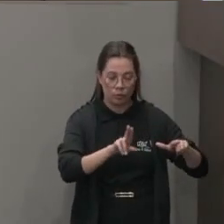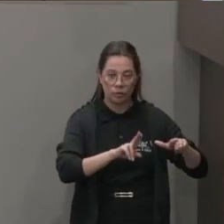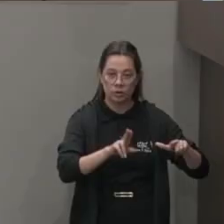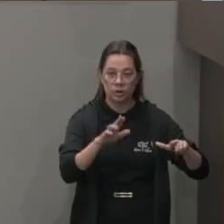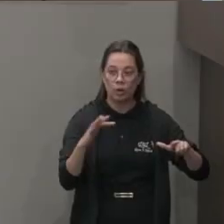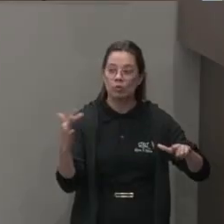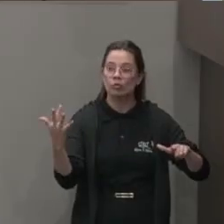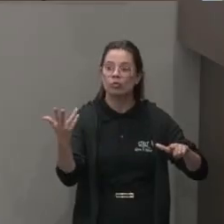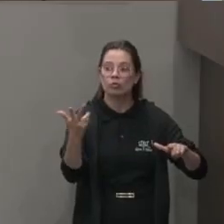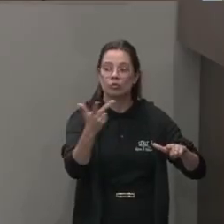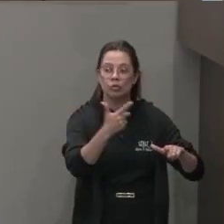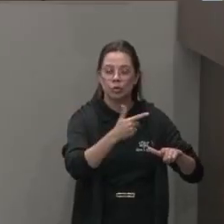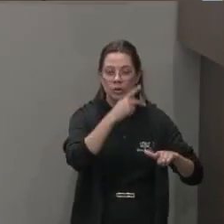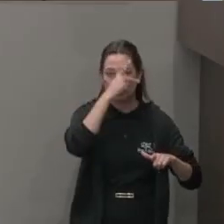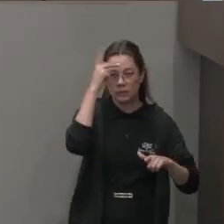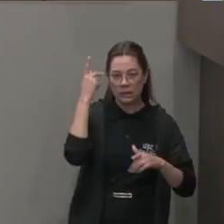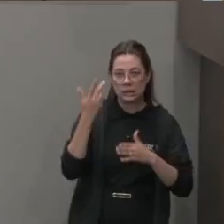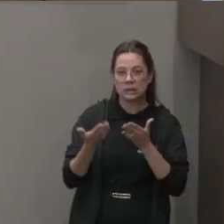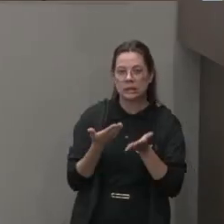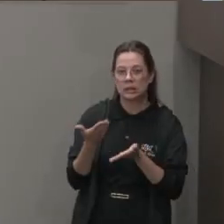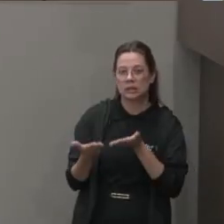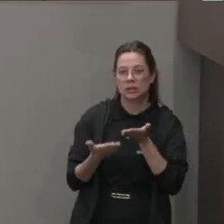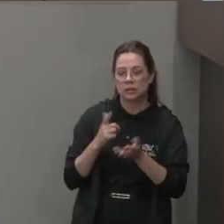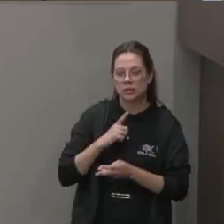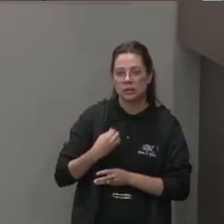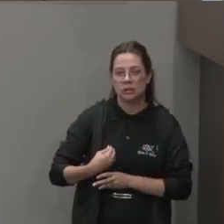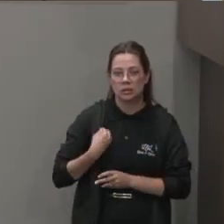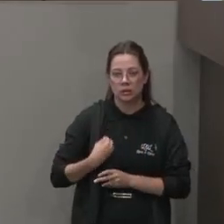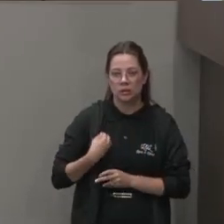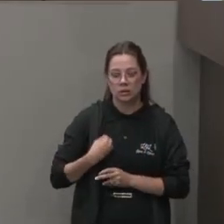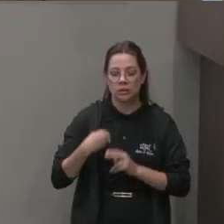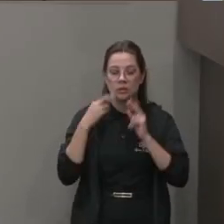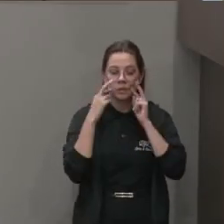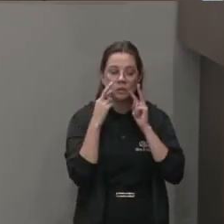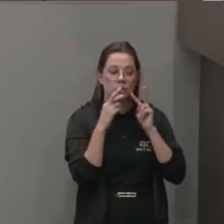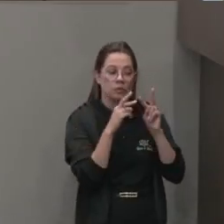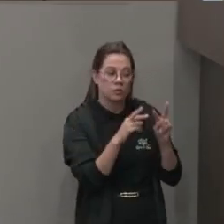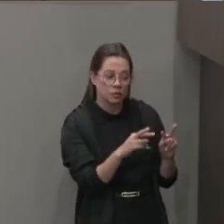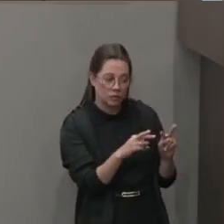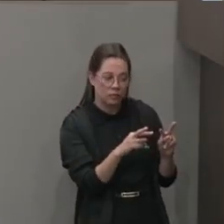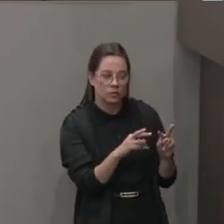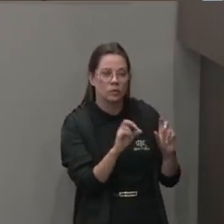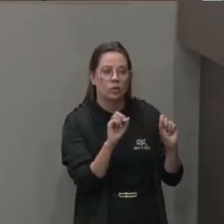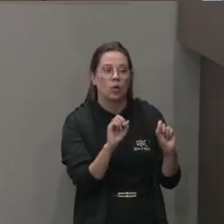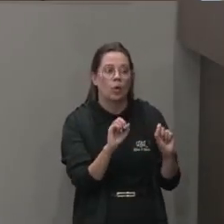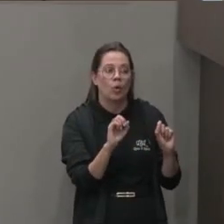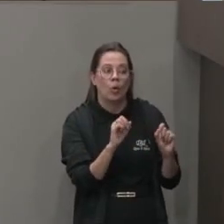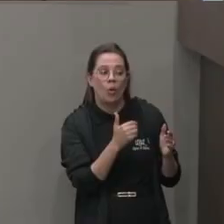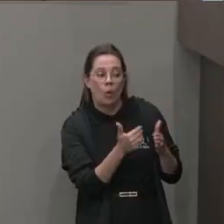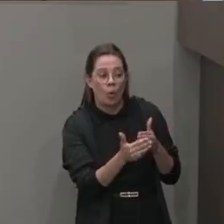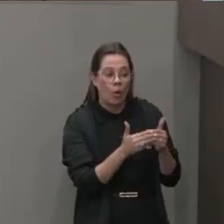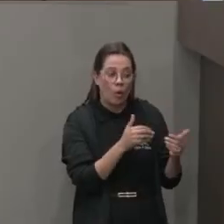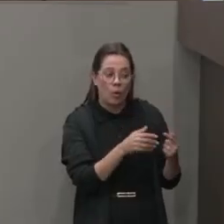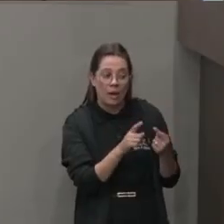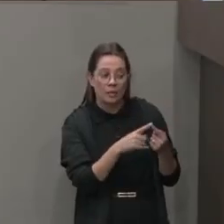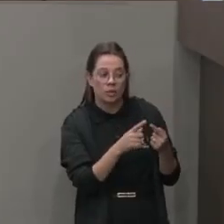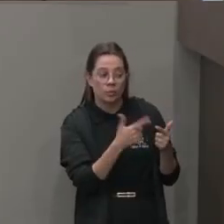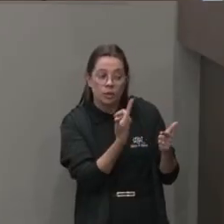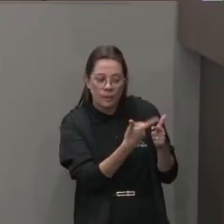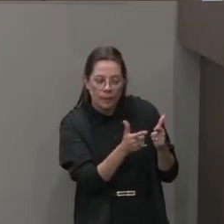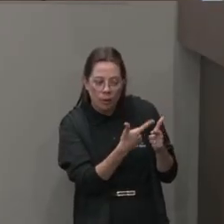para todos os que estiverem atendendo lá e verem qualquer tipo de